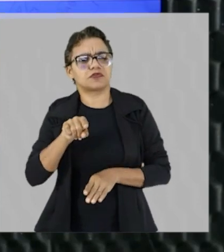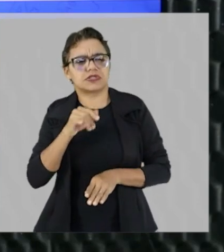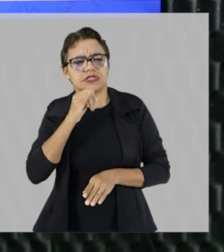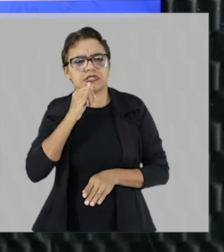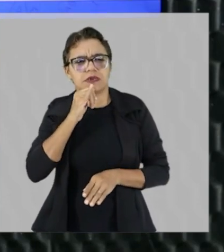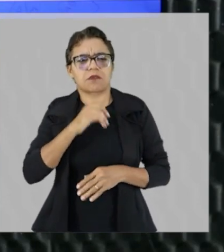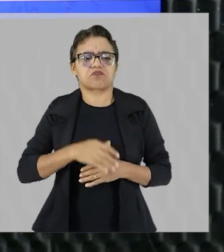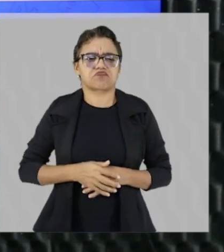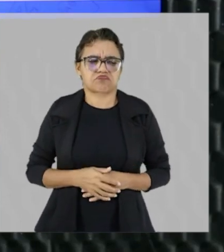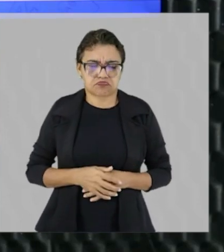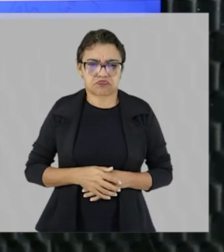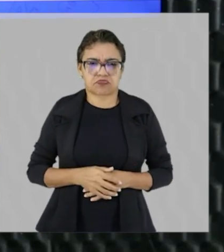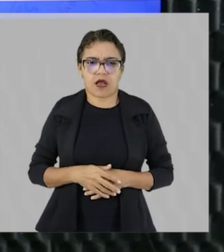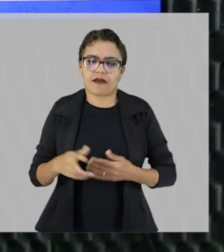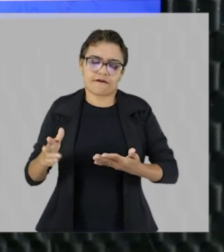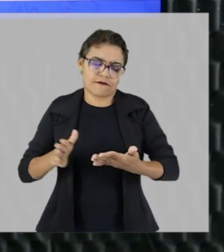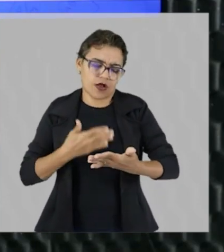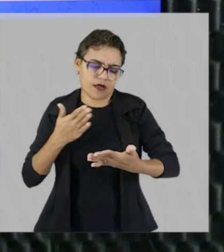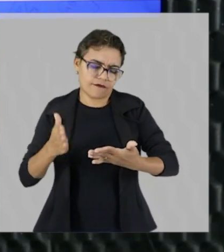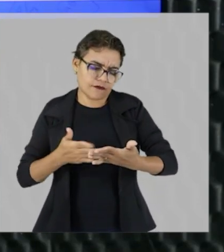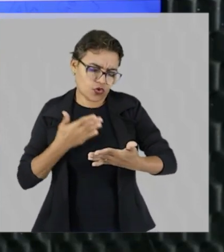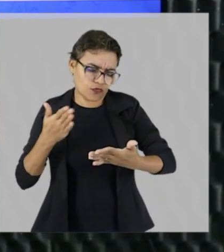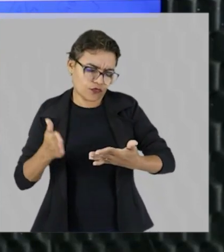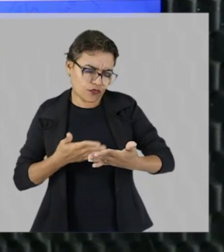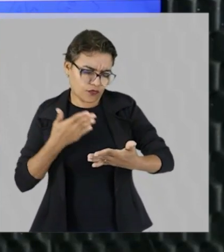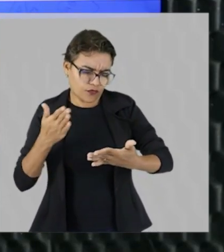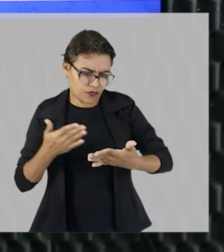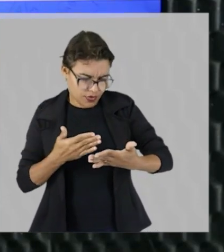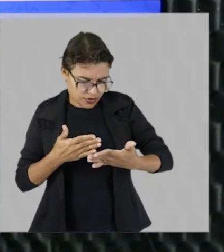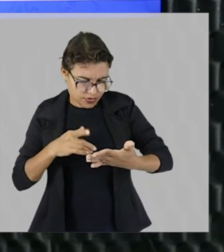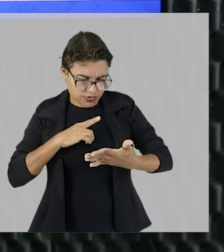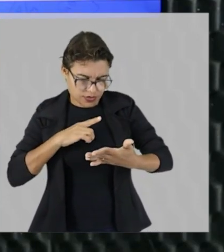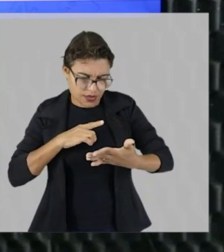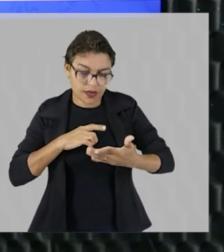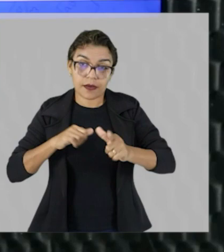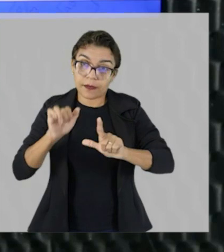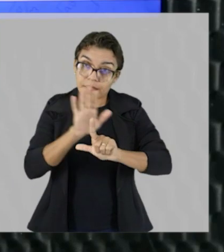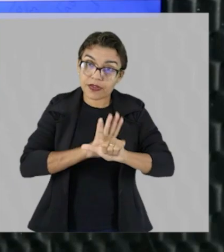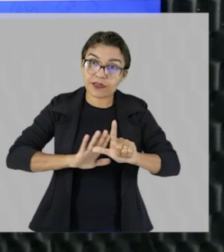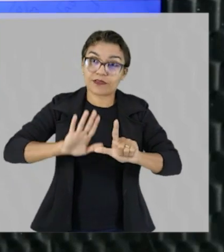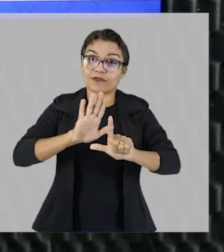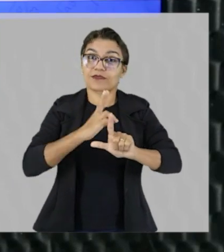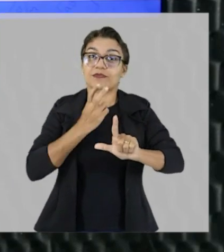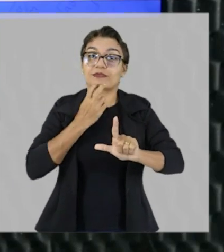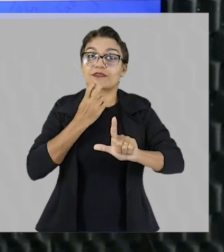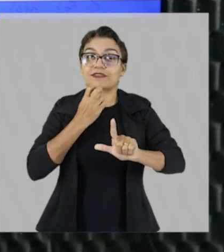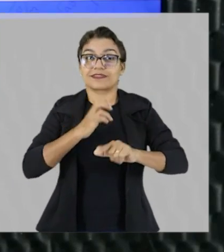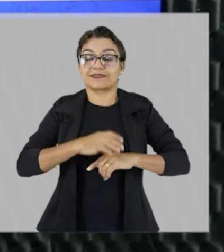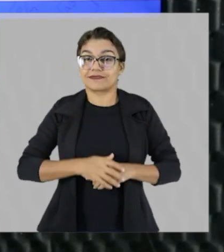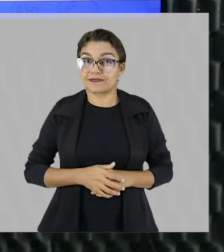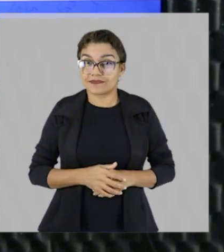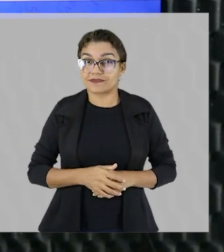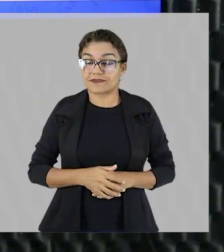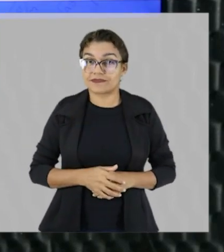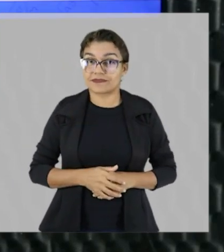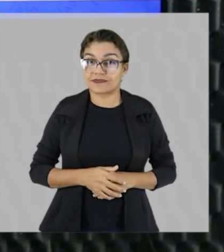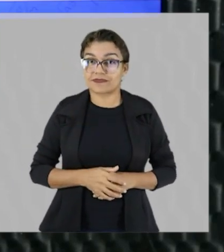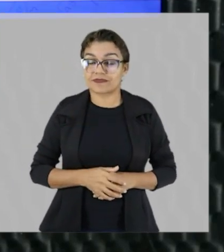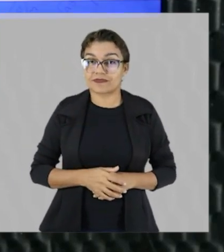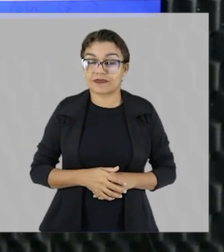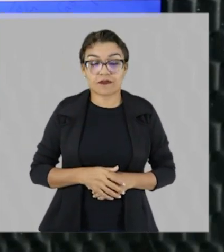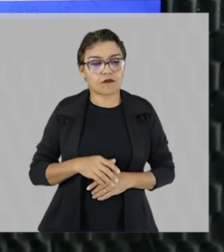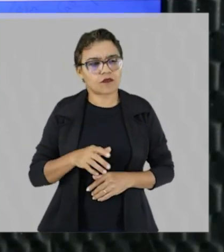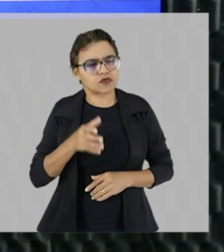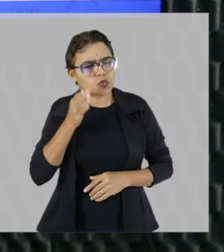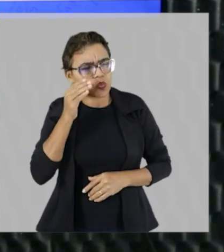folheando a revista, de repente aparece lá Plataforma Gonçalves Dias, uma propaganda da plataforma, né, Gonçalves Dias. E aí você,